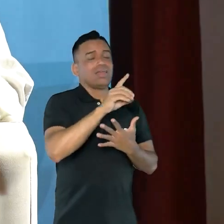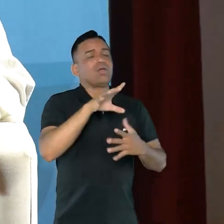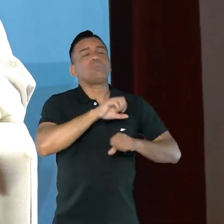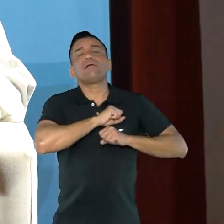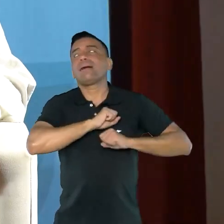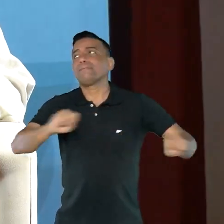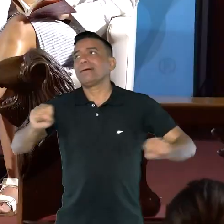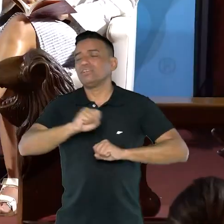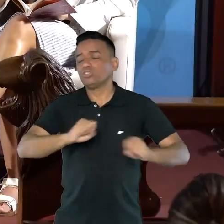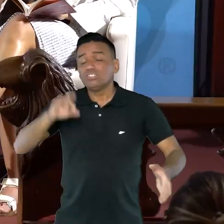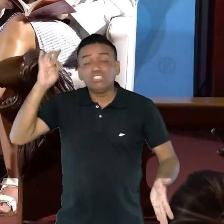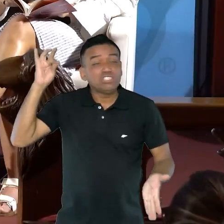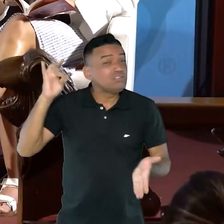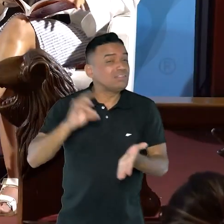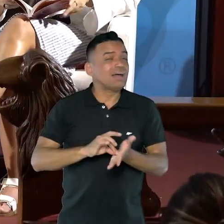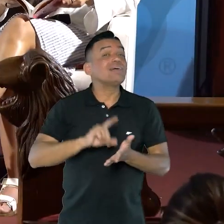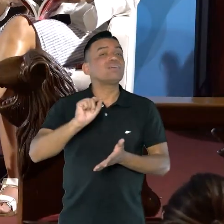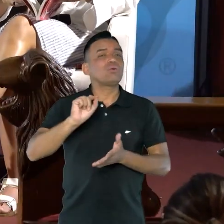gente.